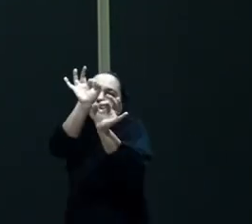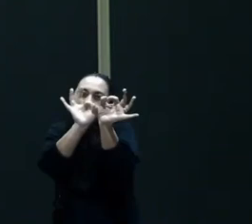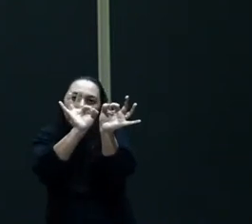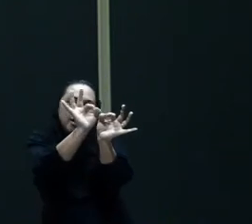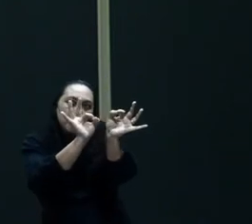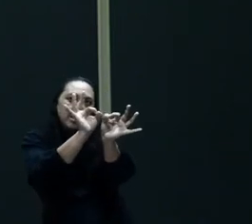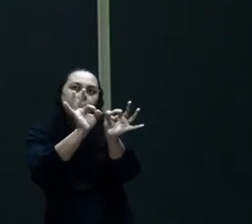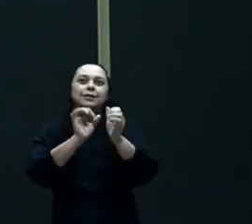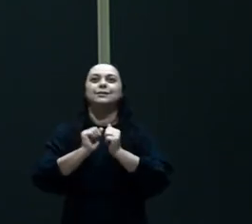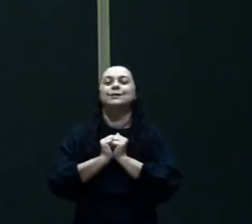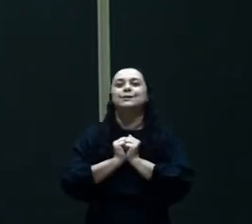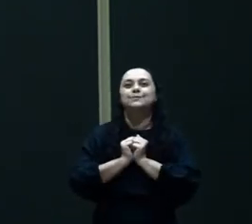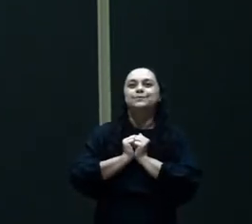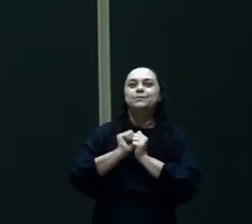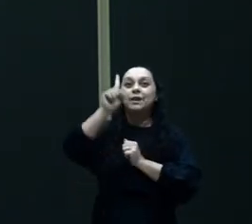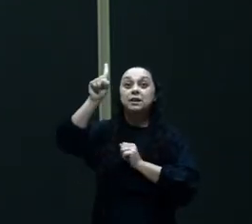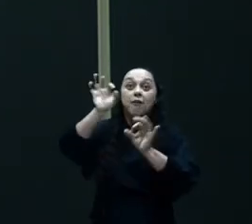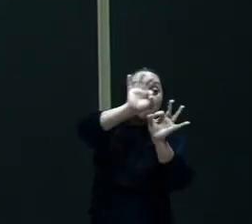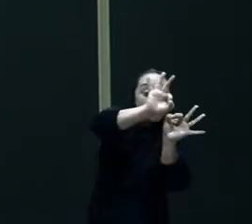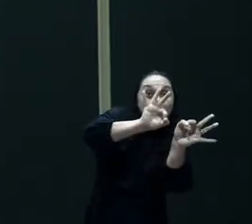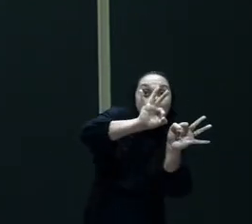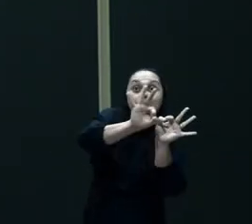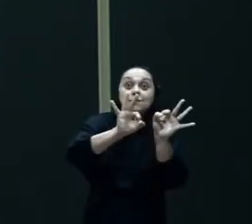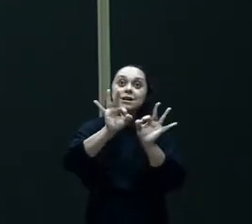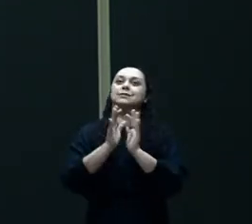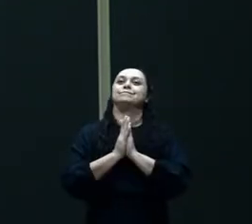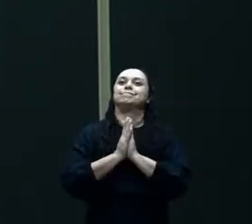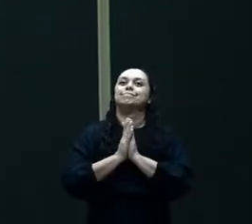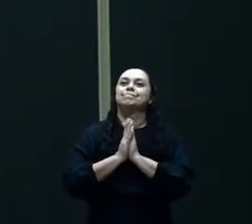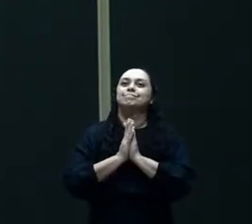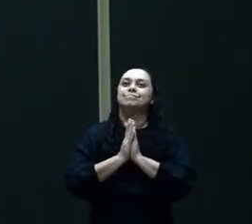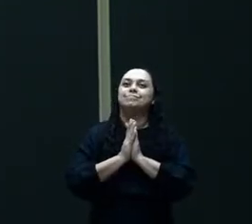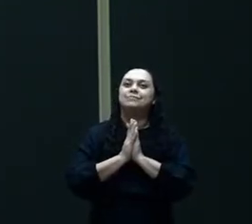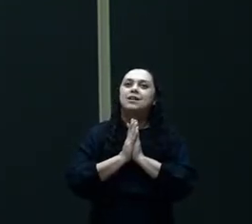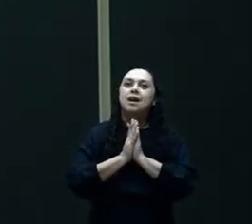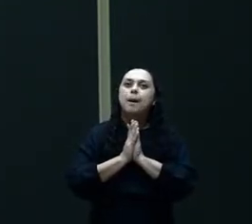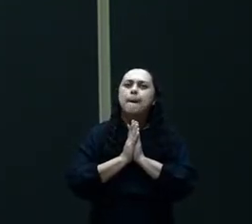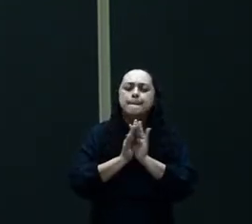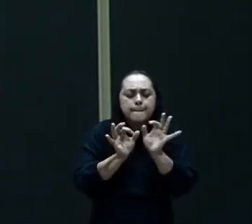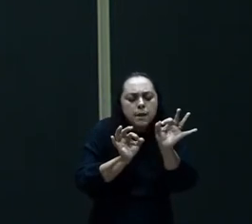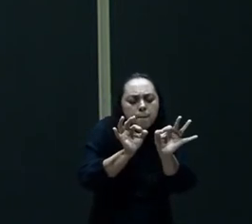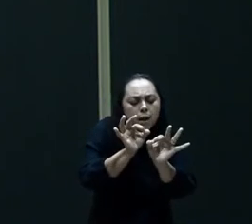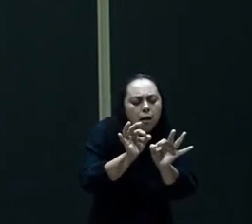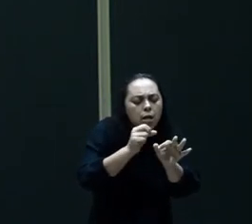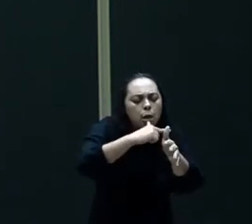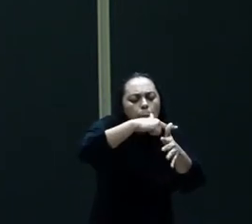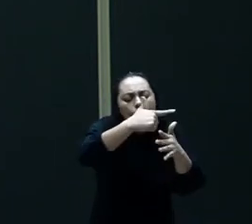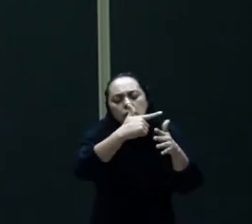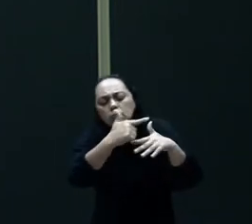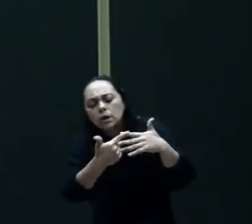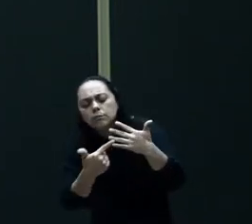trabalhando Deus vai formando te lapidando nesse caminho você acha que tá pronto pra